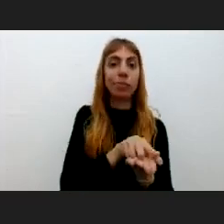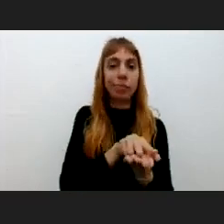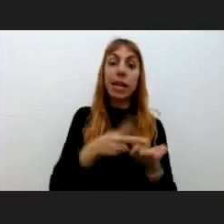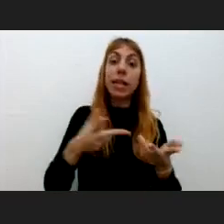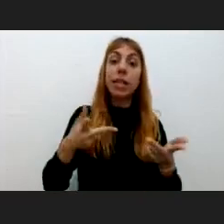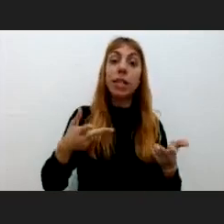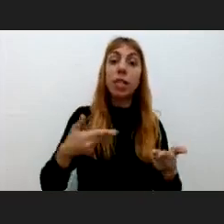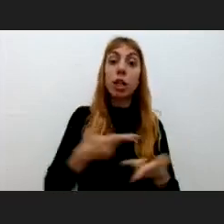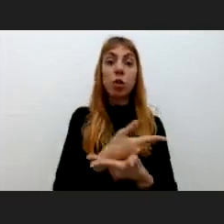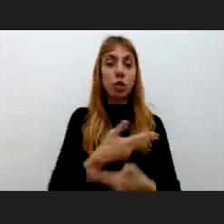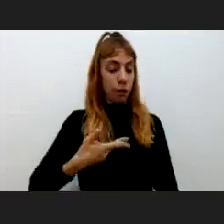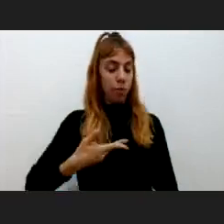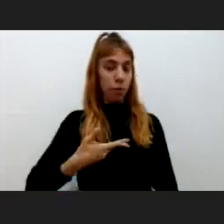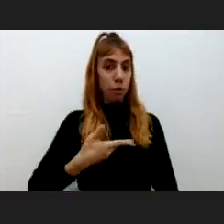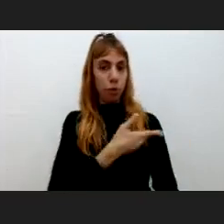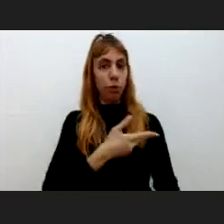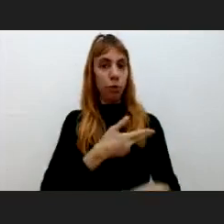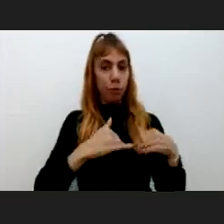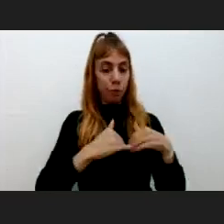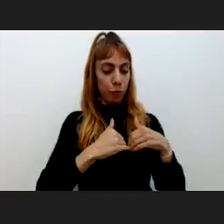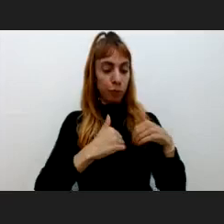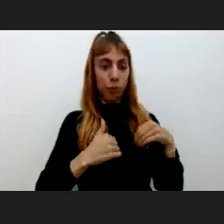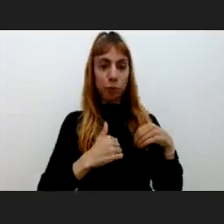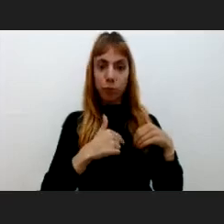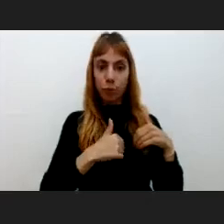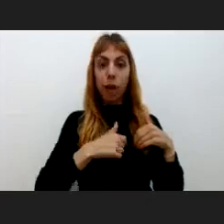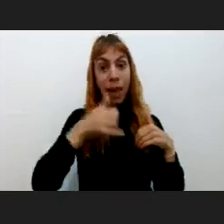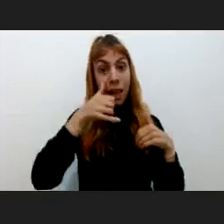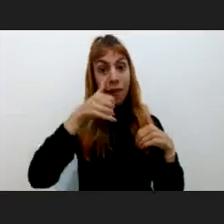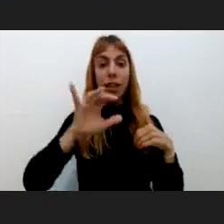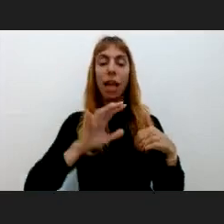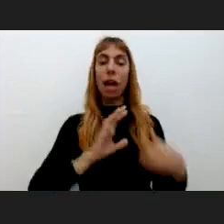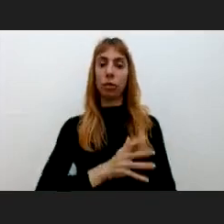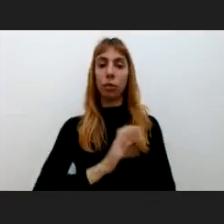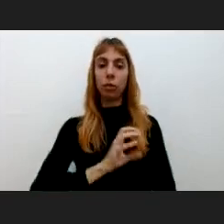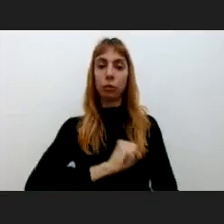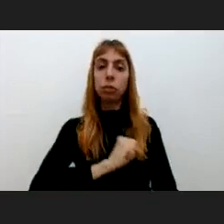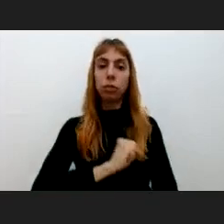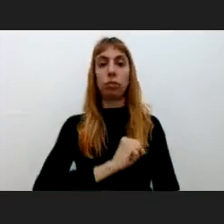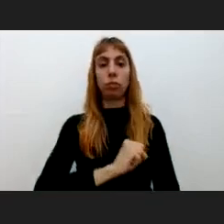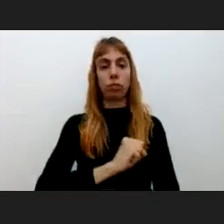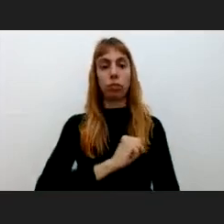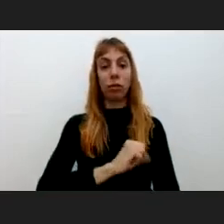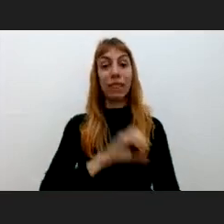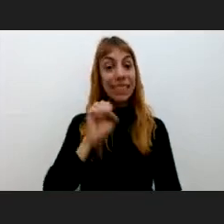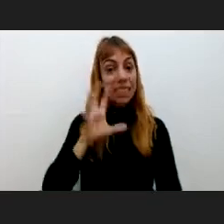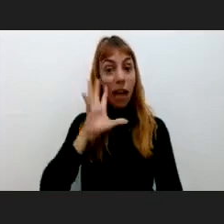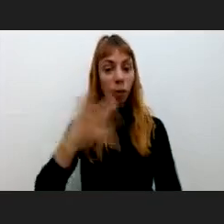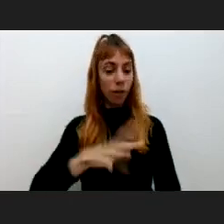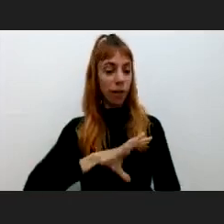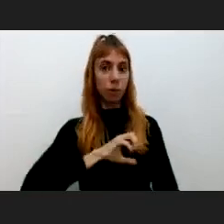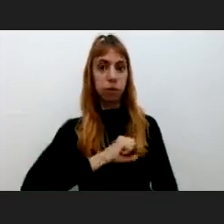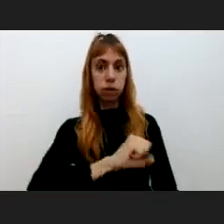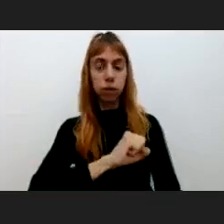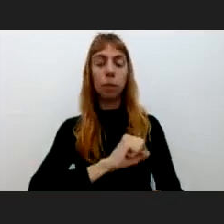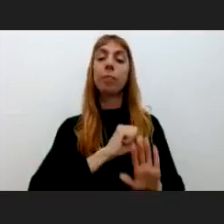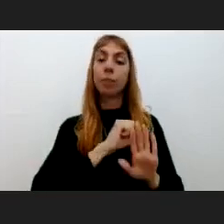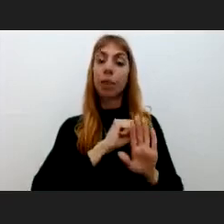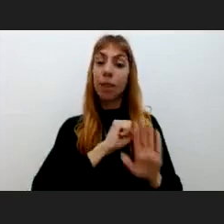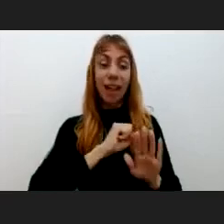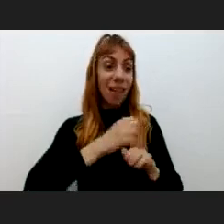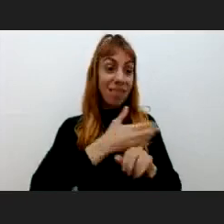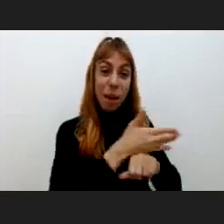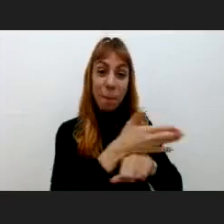que o infarto se expanda. Quando o infarto é tardiamente tratado, as consequências